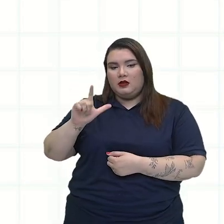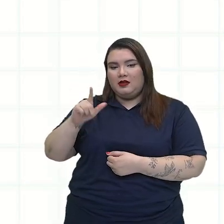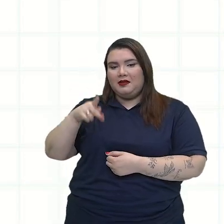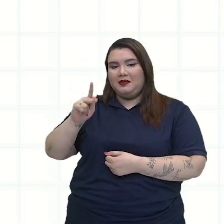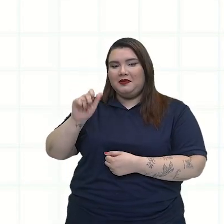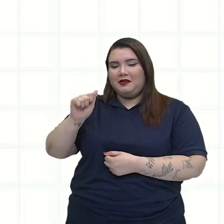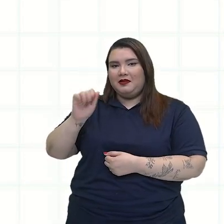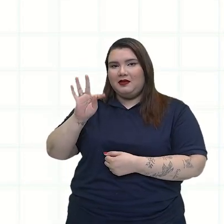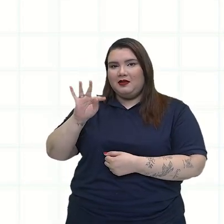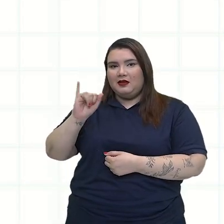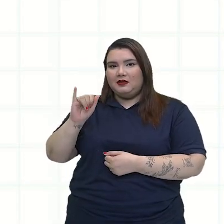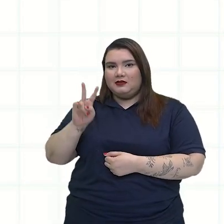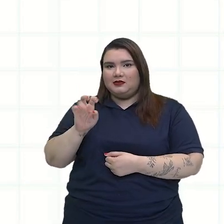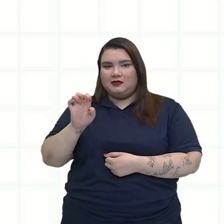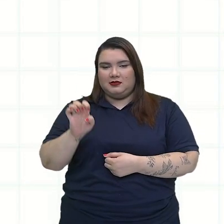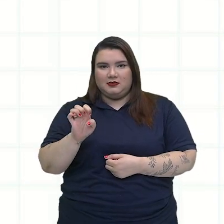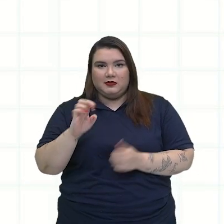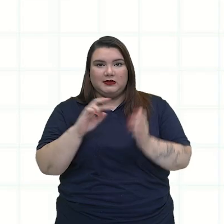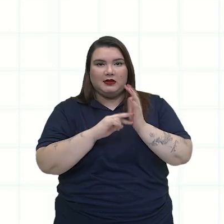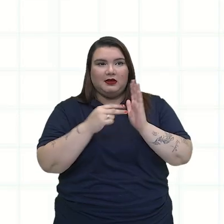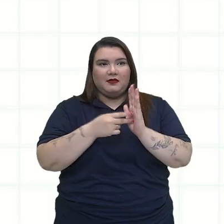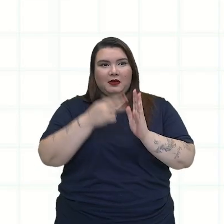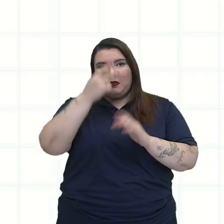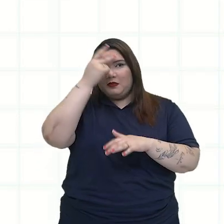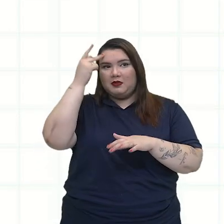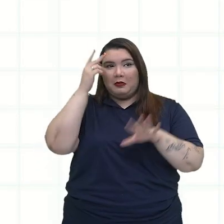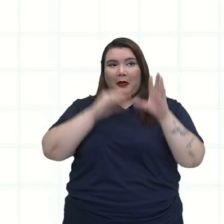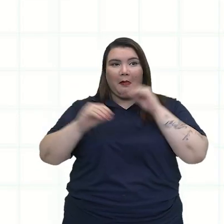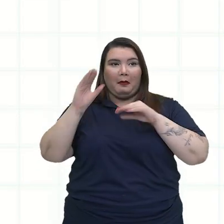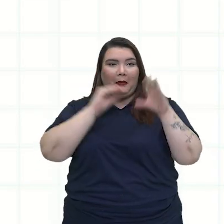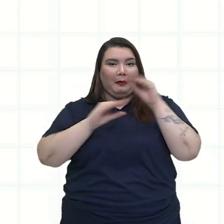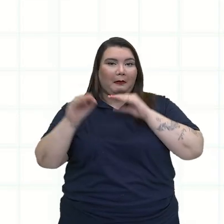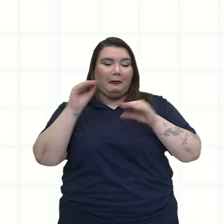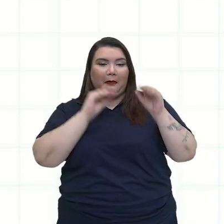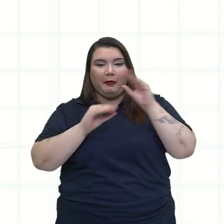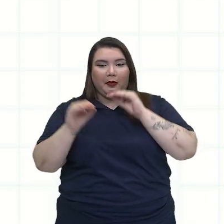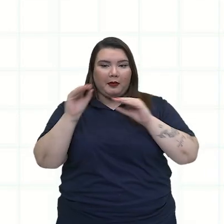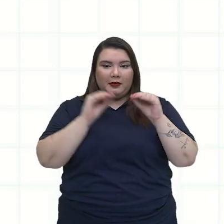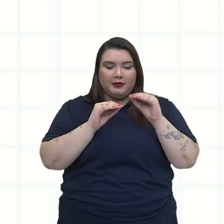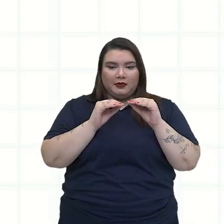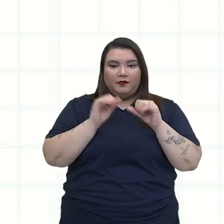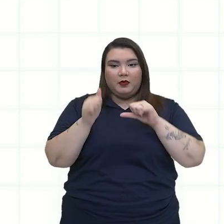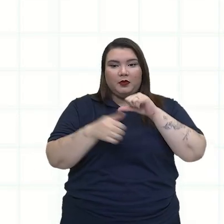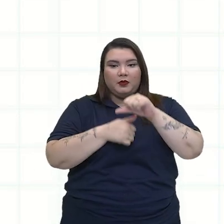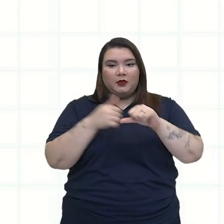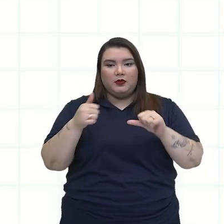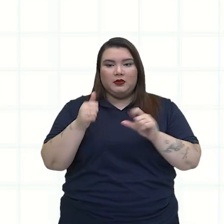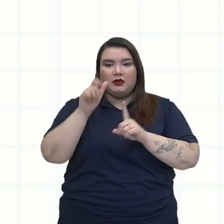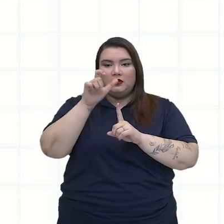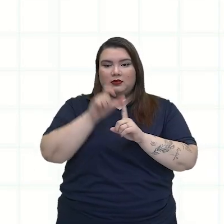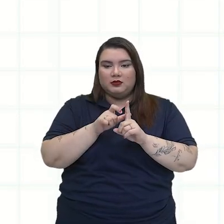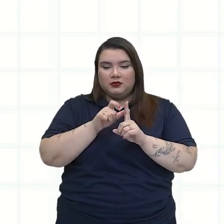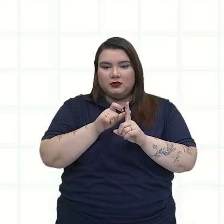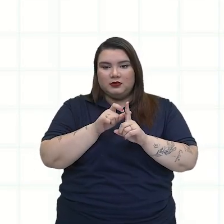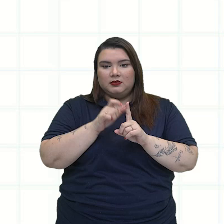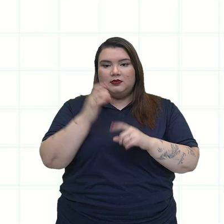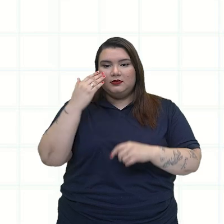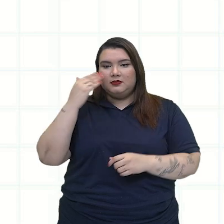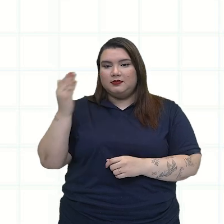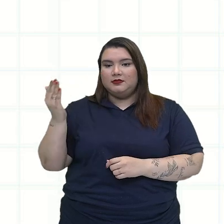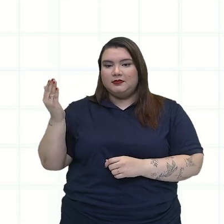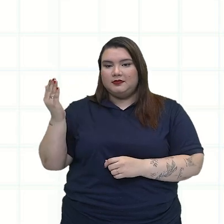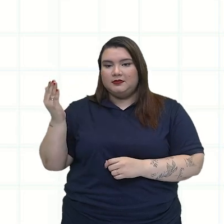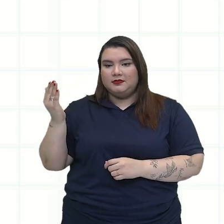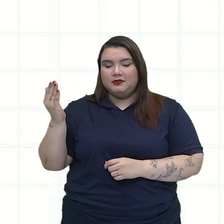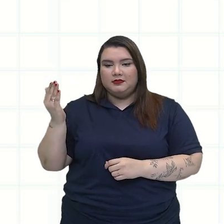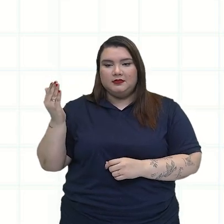fala demais, tagarela. Vamos mudar aqui o sujeito. The